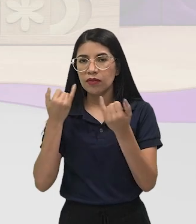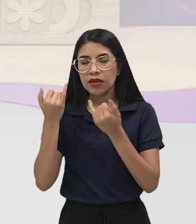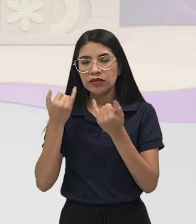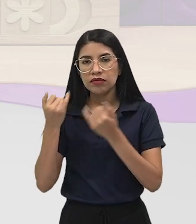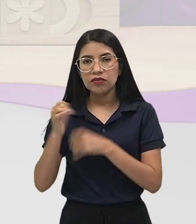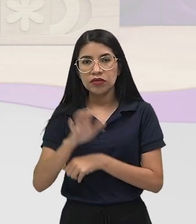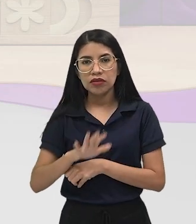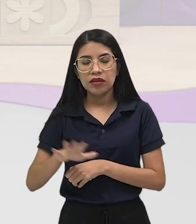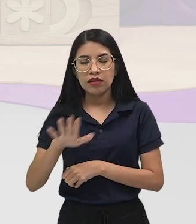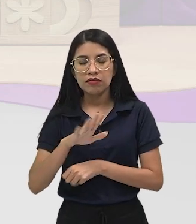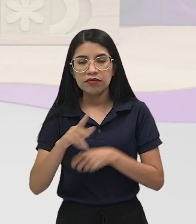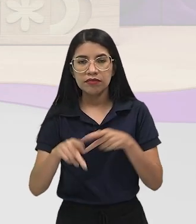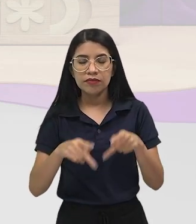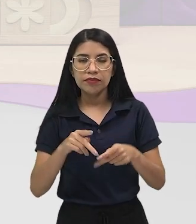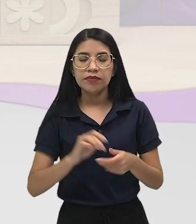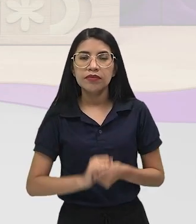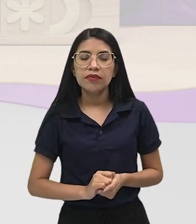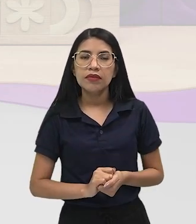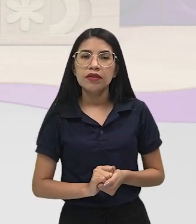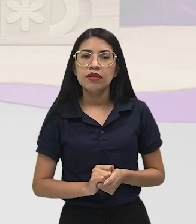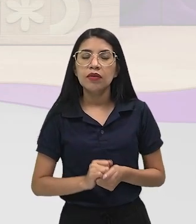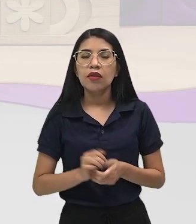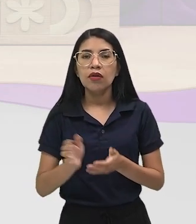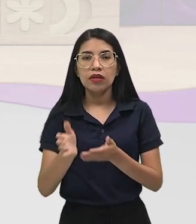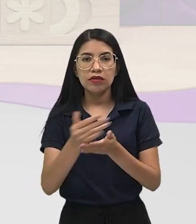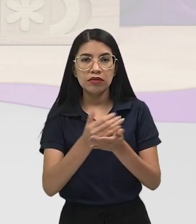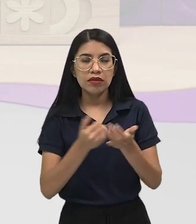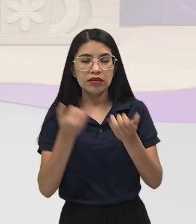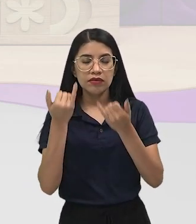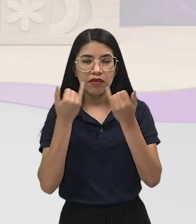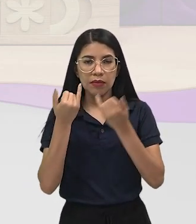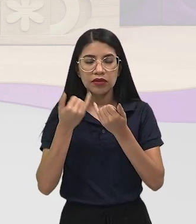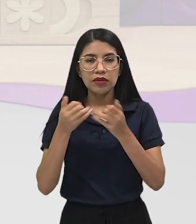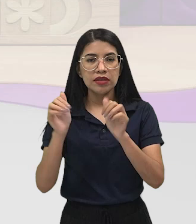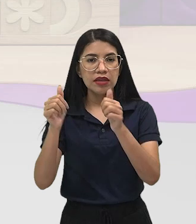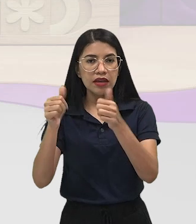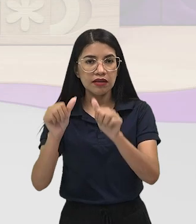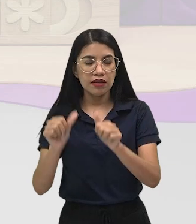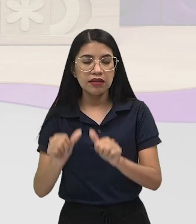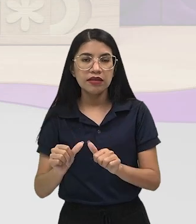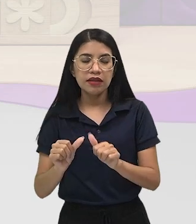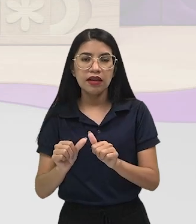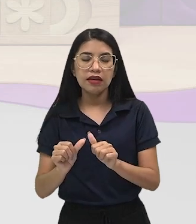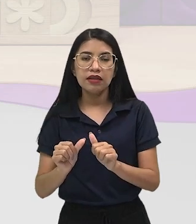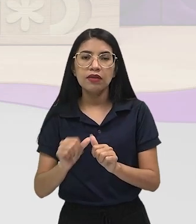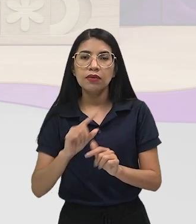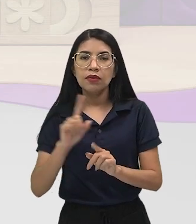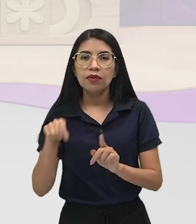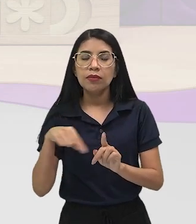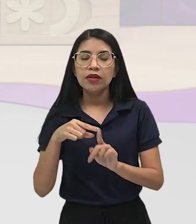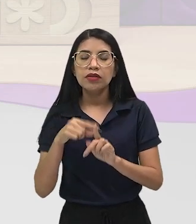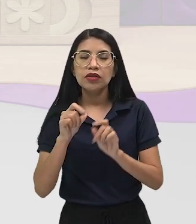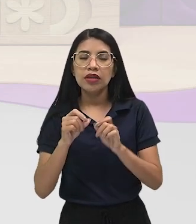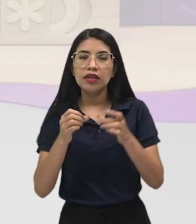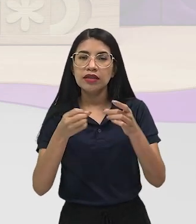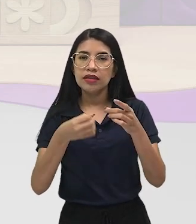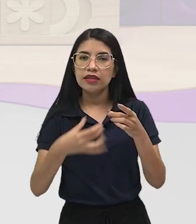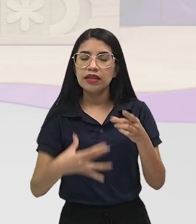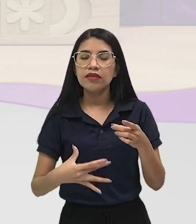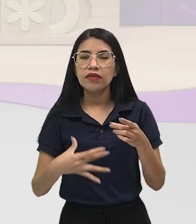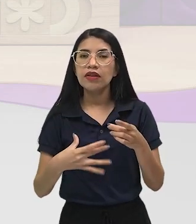população. A partir dos dados coletados, são realizadas análises que pretendem descrever